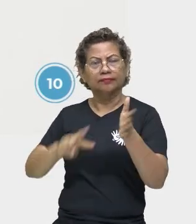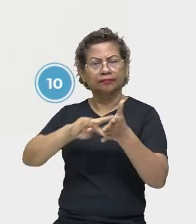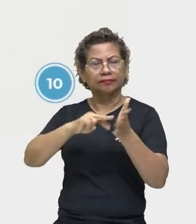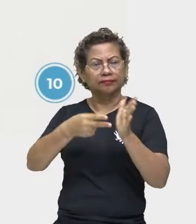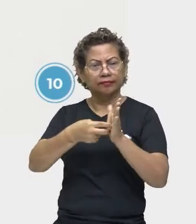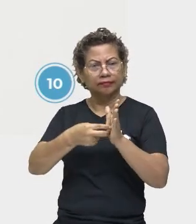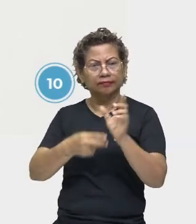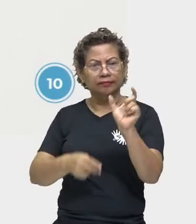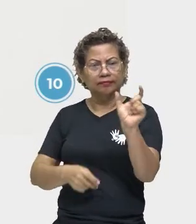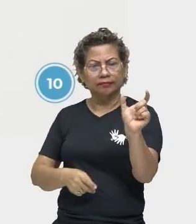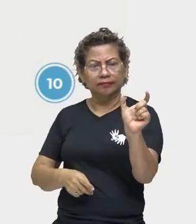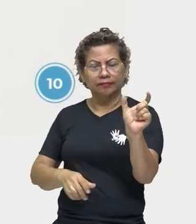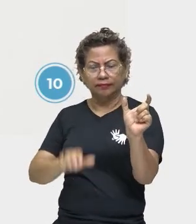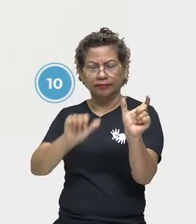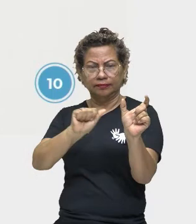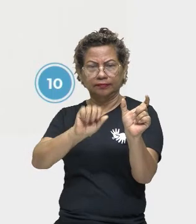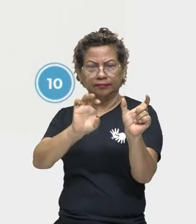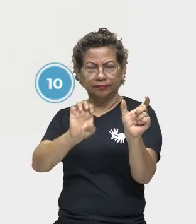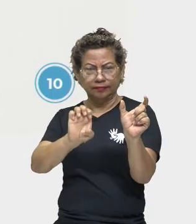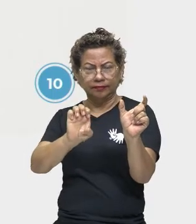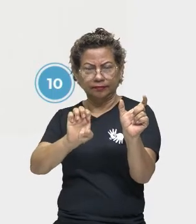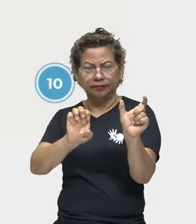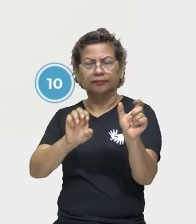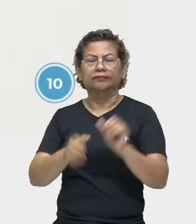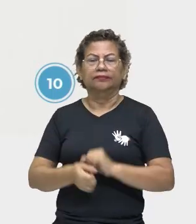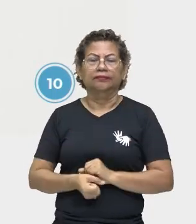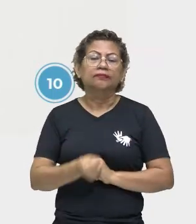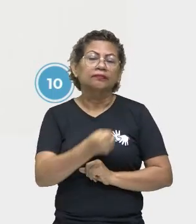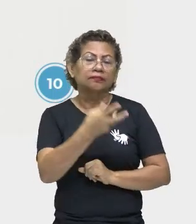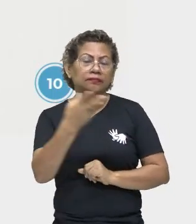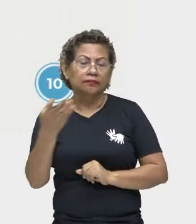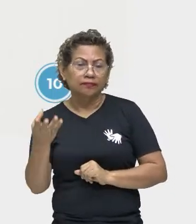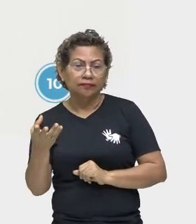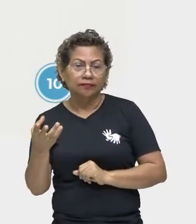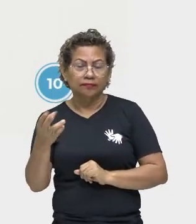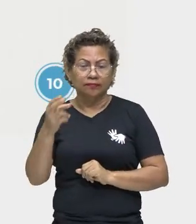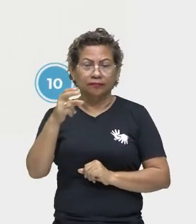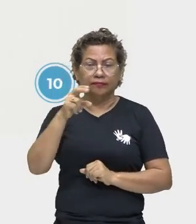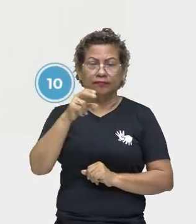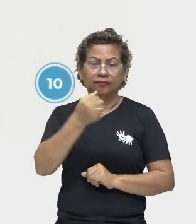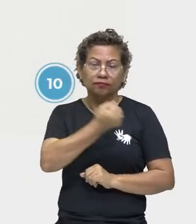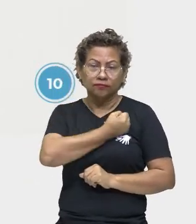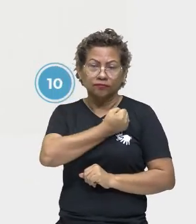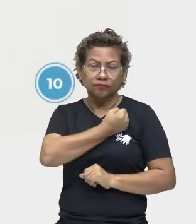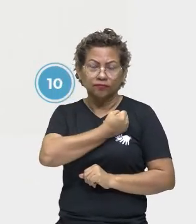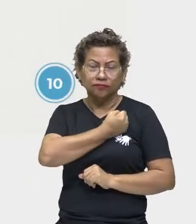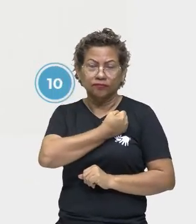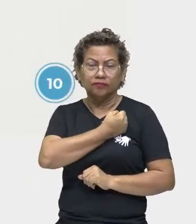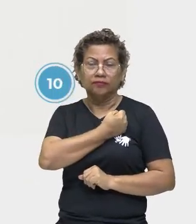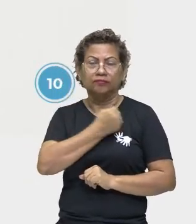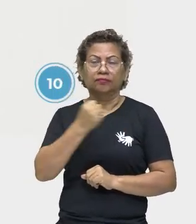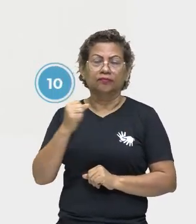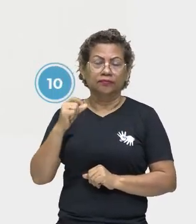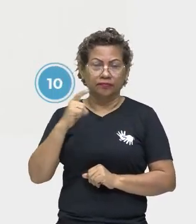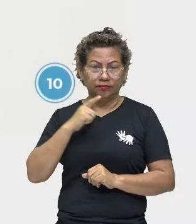Esse N é o número de lados do octógono, né? Octógono.